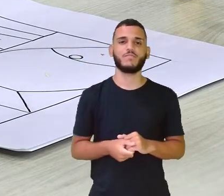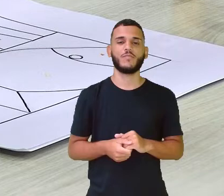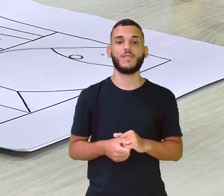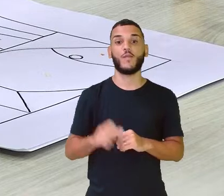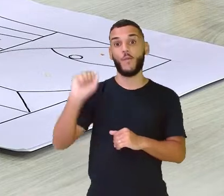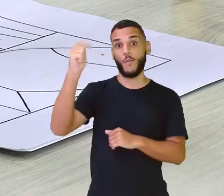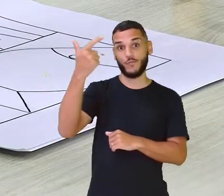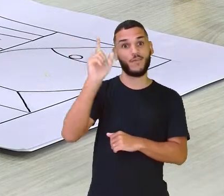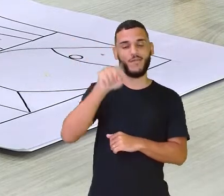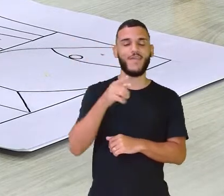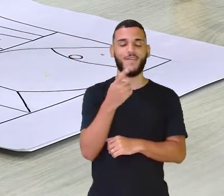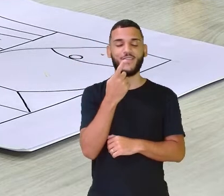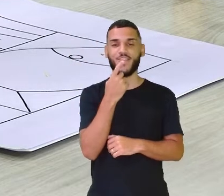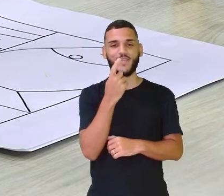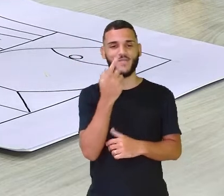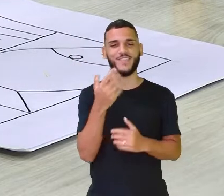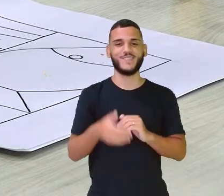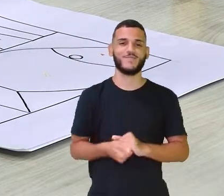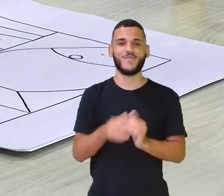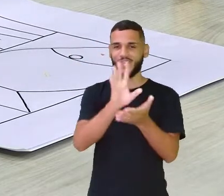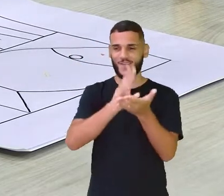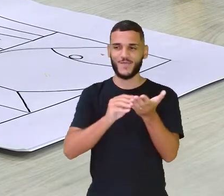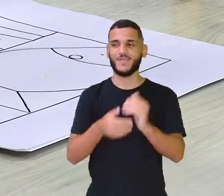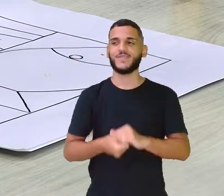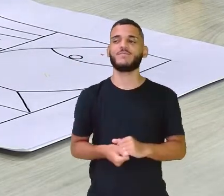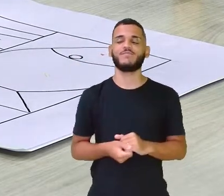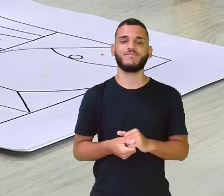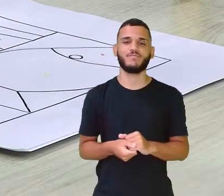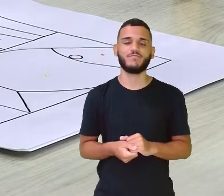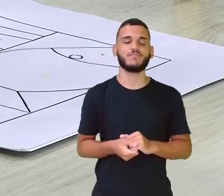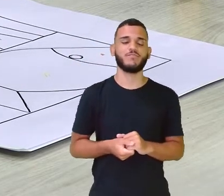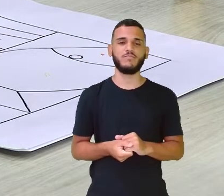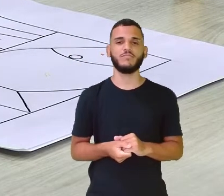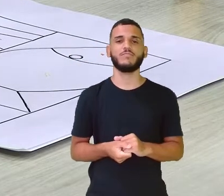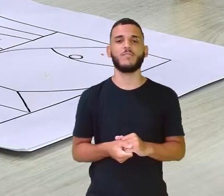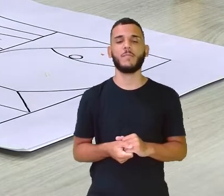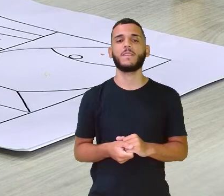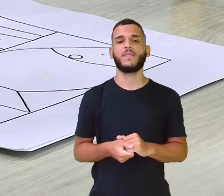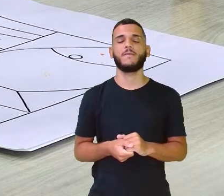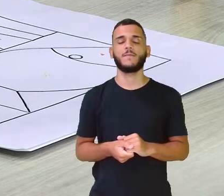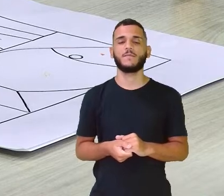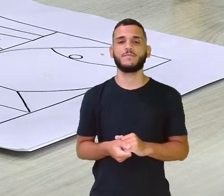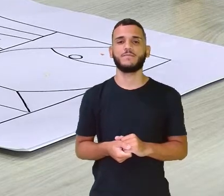equivoquei aqui. Então vem com vermelho, é bom que o vermelho dá para passar por cima do amarelo sem problema nenhum.